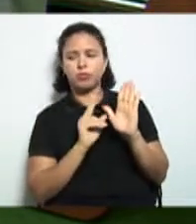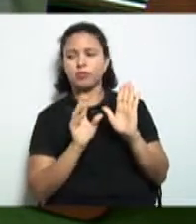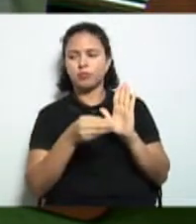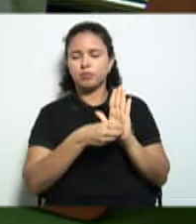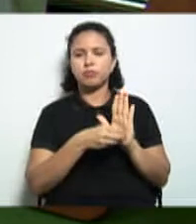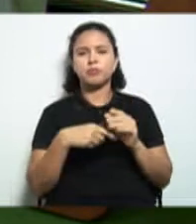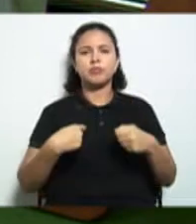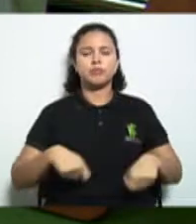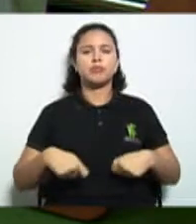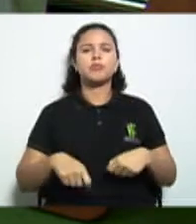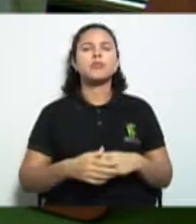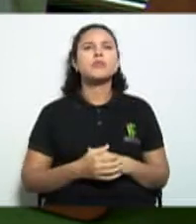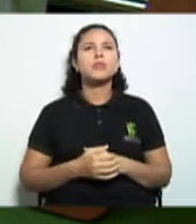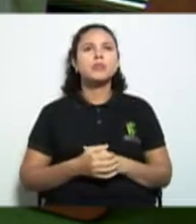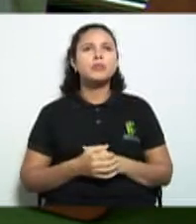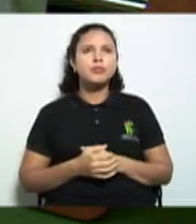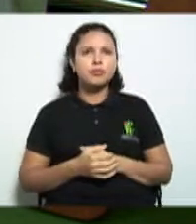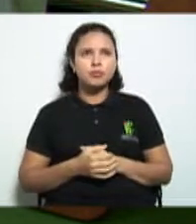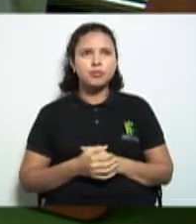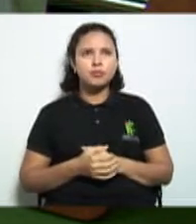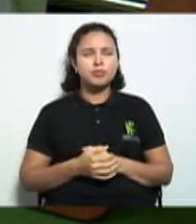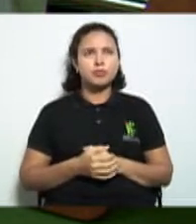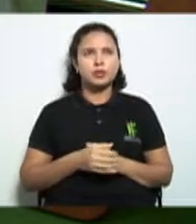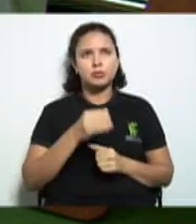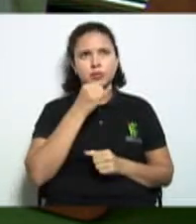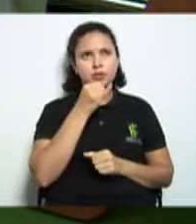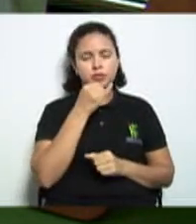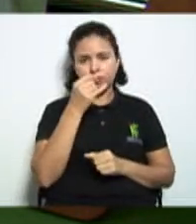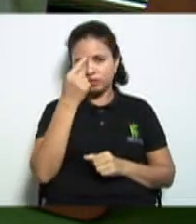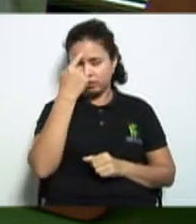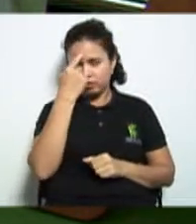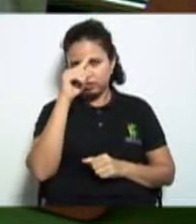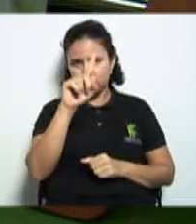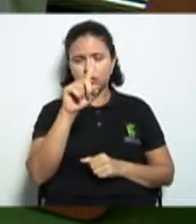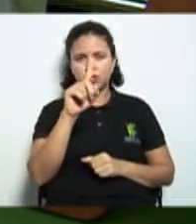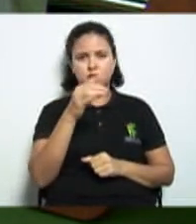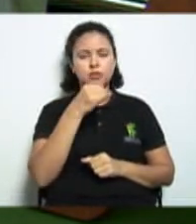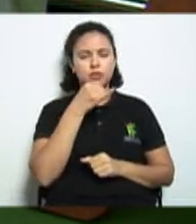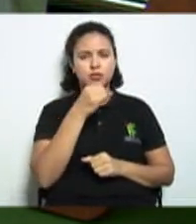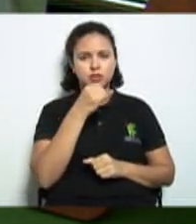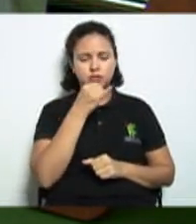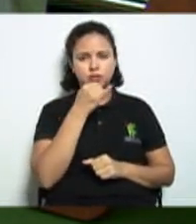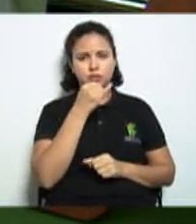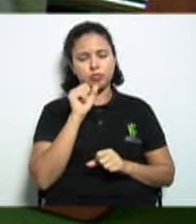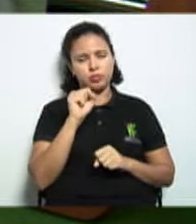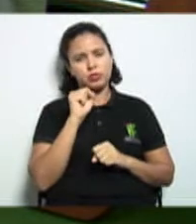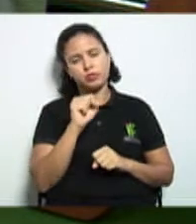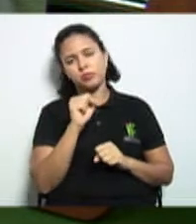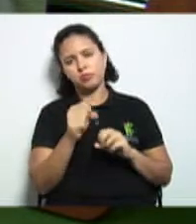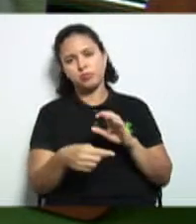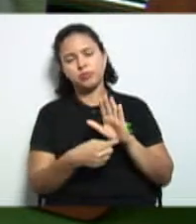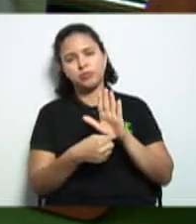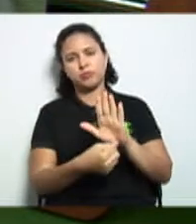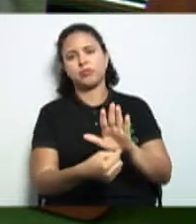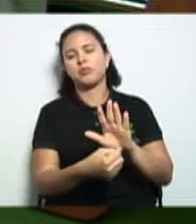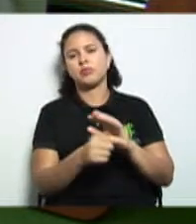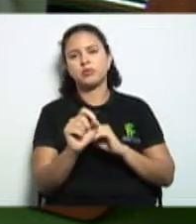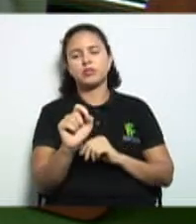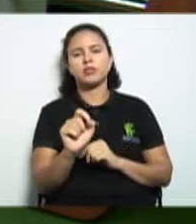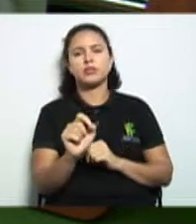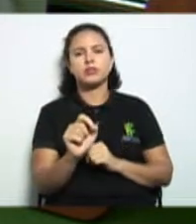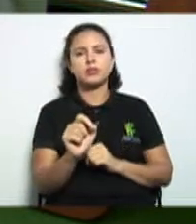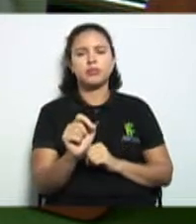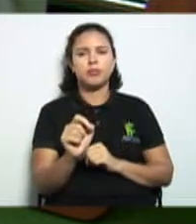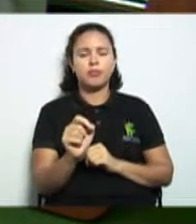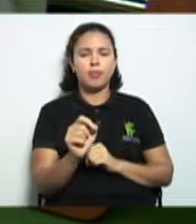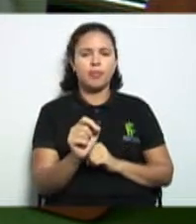ideia. Quando a professora fala assim a respeito de ideia, um exemplo que a gente pode trazer para a gente